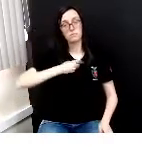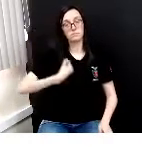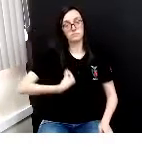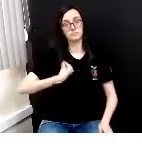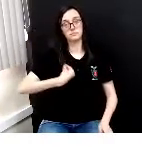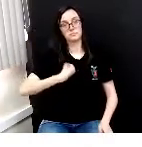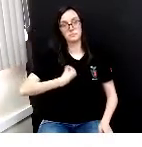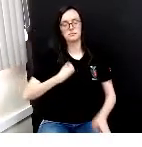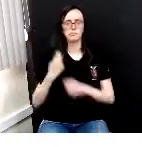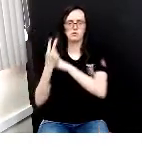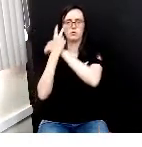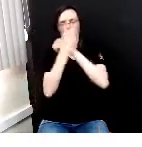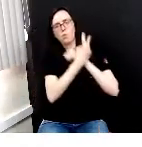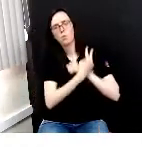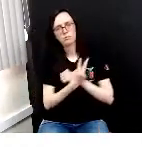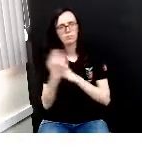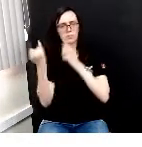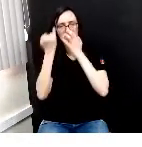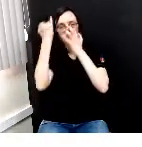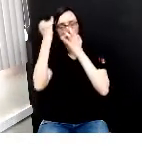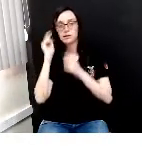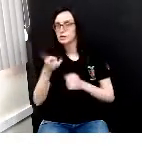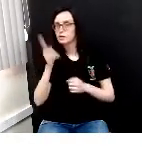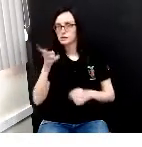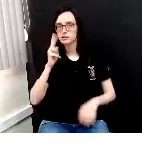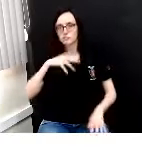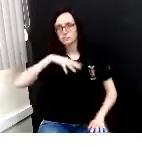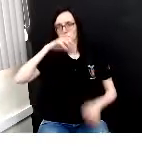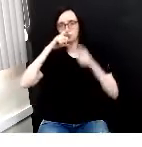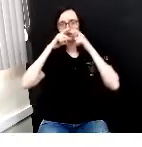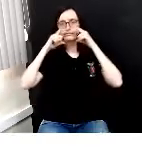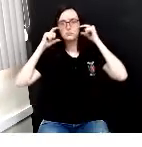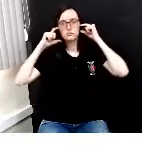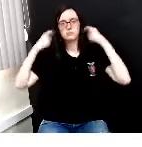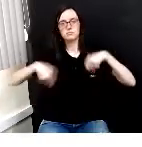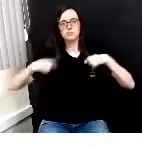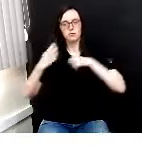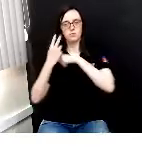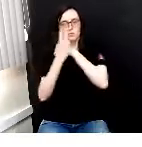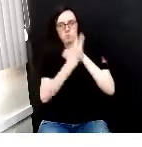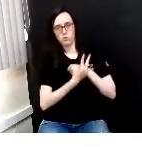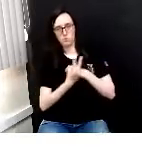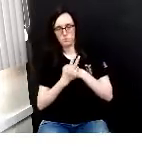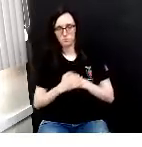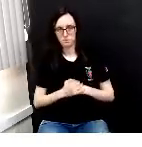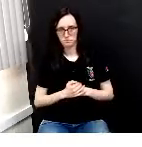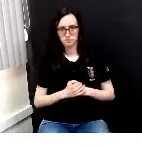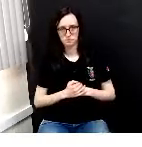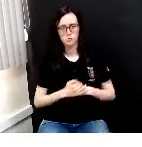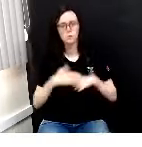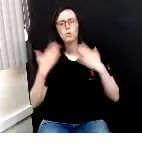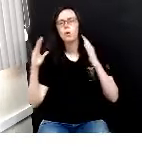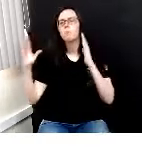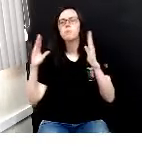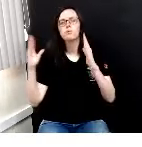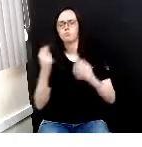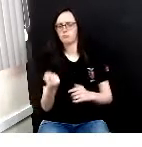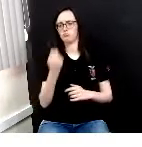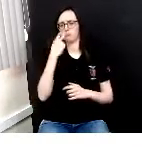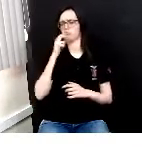esteja prevenindo, fazendo a etiqueta respiratória para prevenção. E qual é o período de